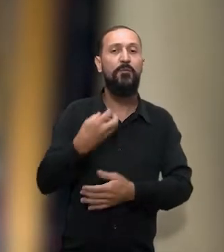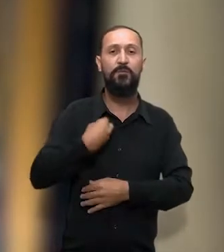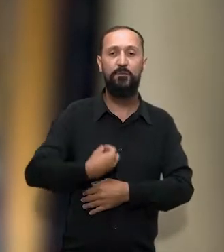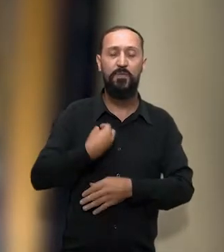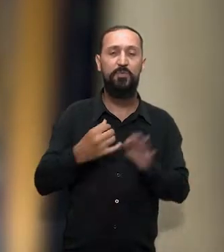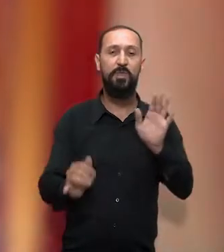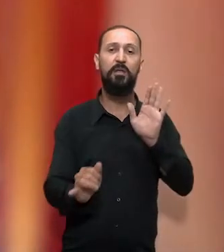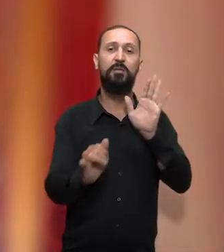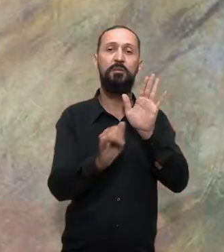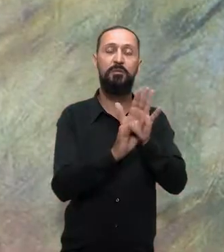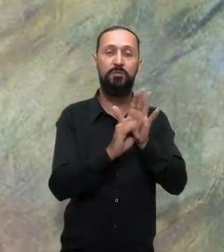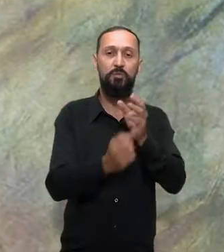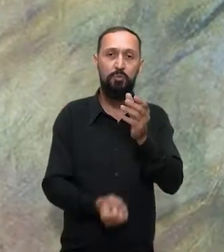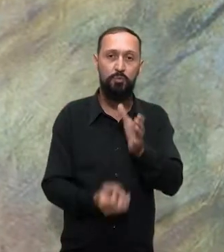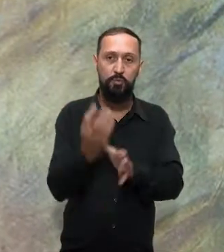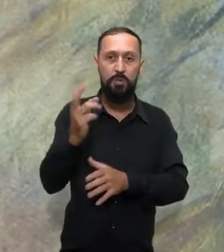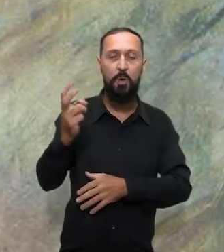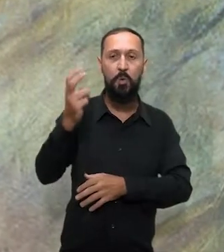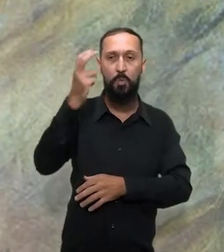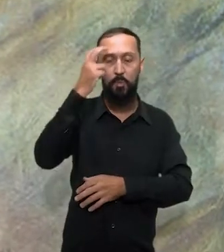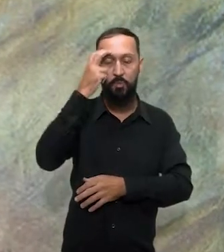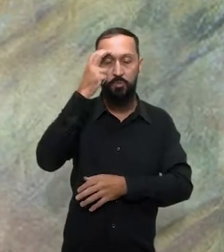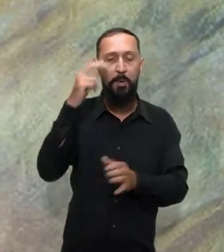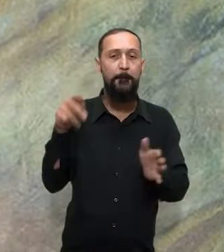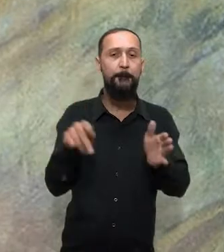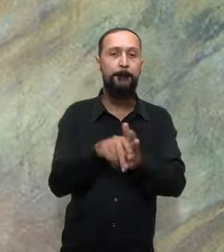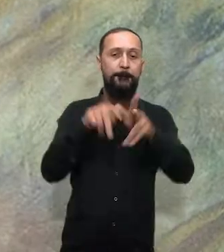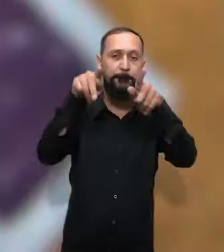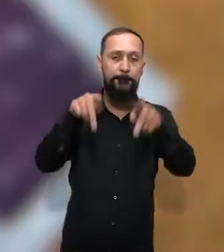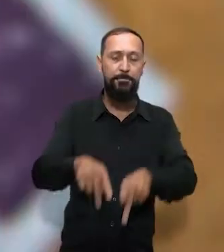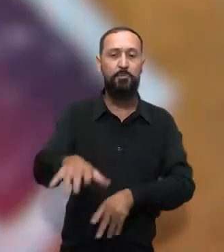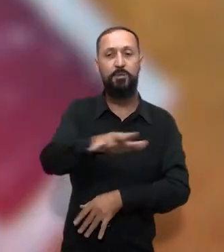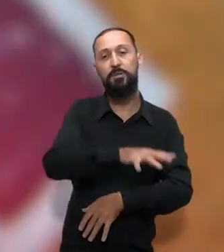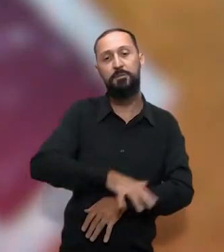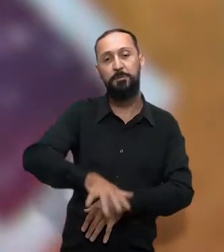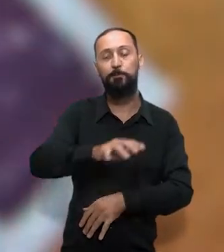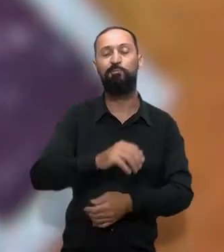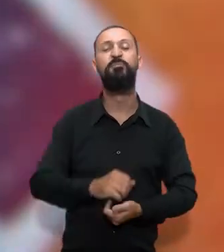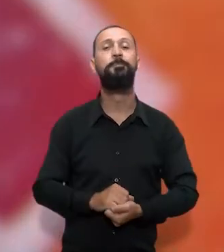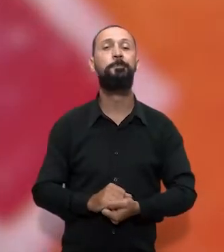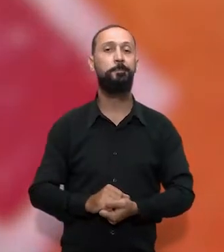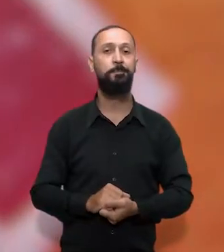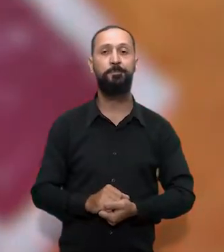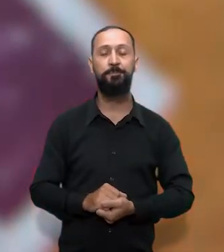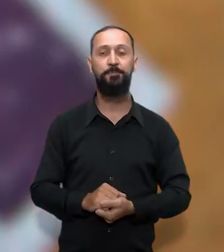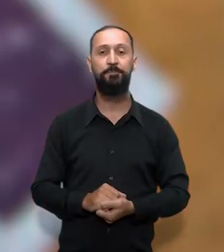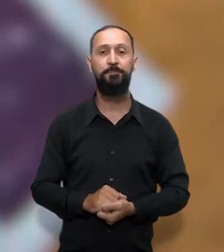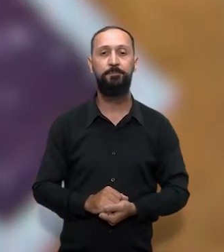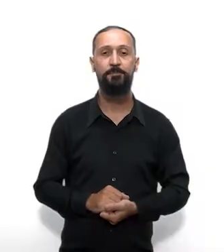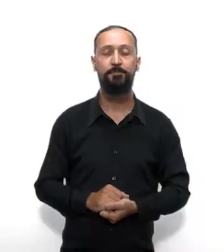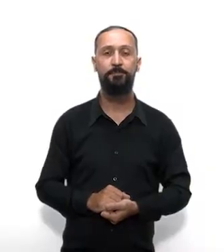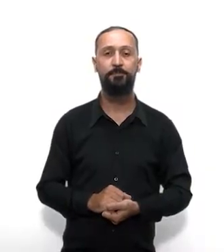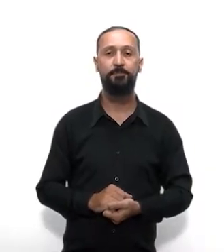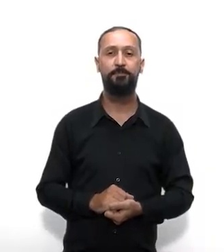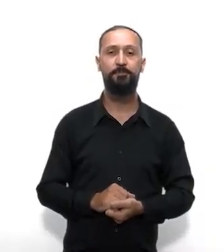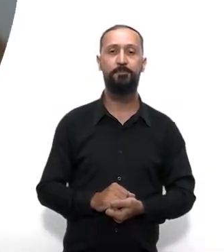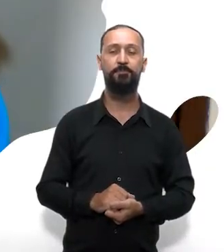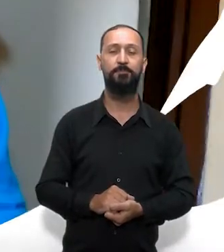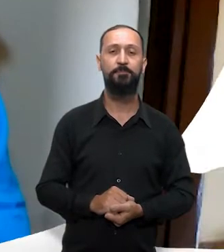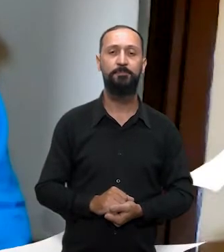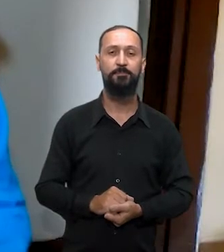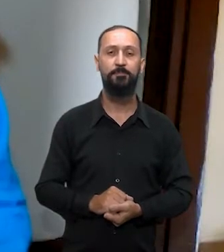manter viva a identidade fundada na cultura dos povos originários da região. Em